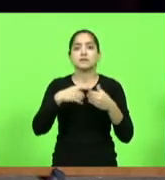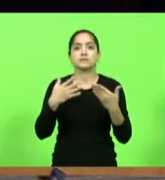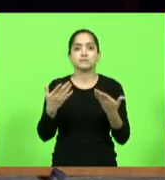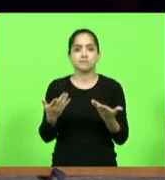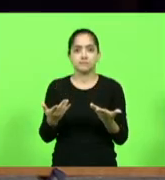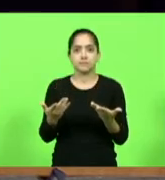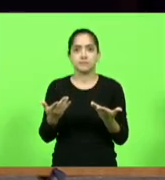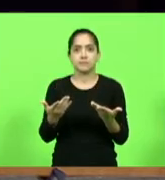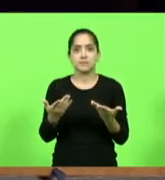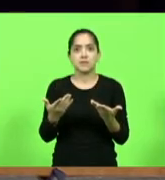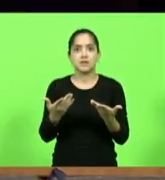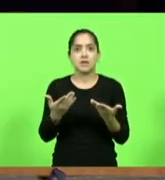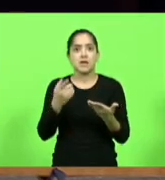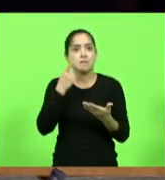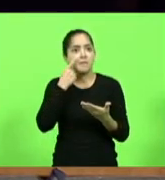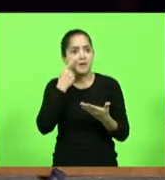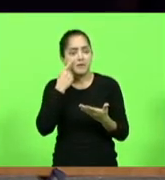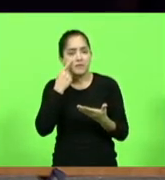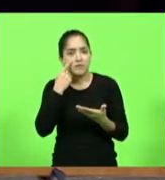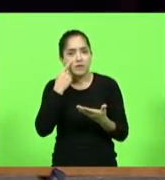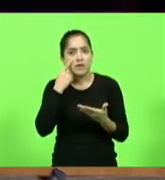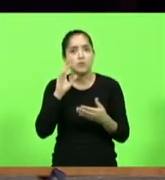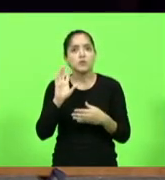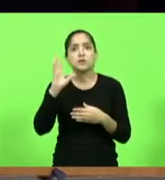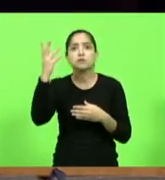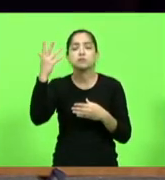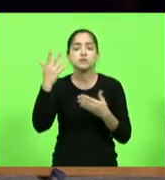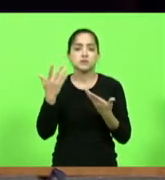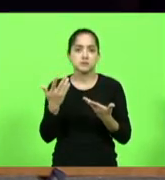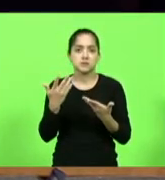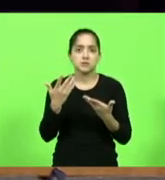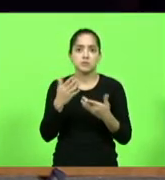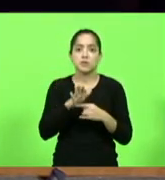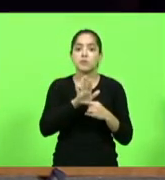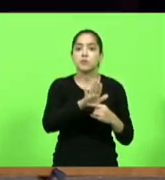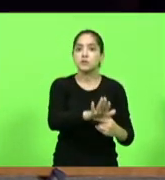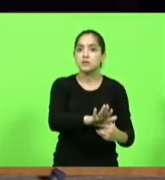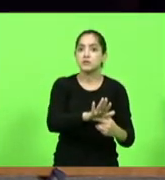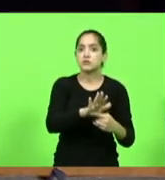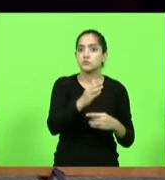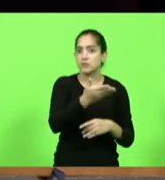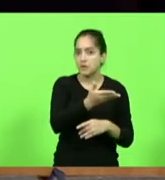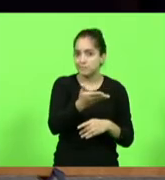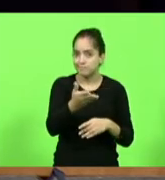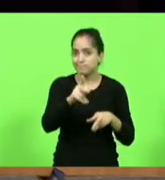para vir se solidarizar com essa população.